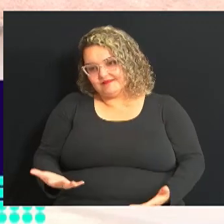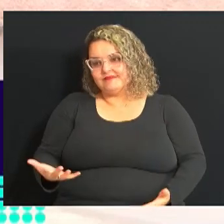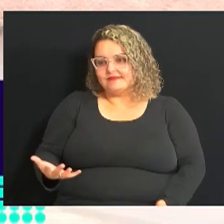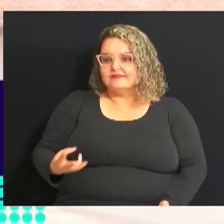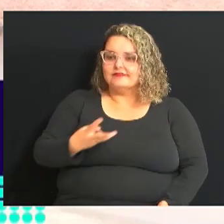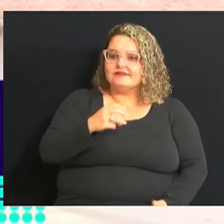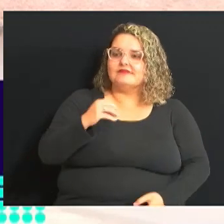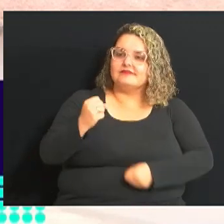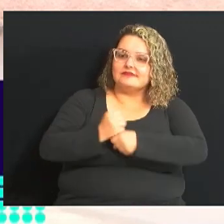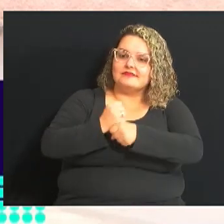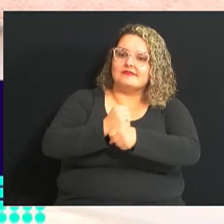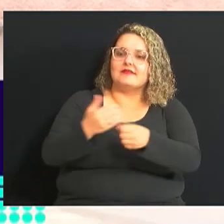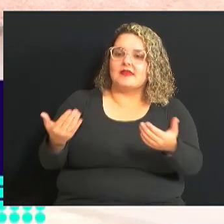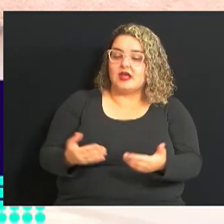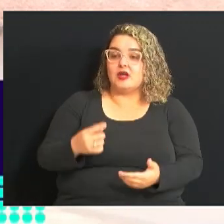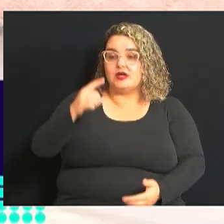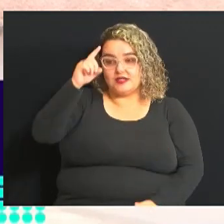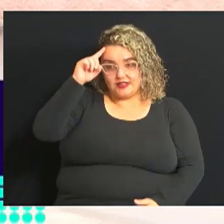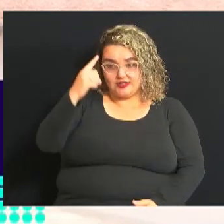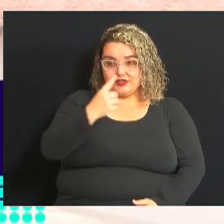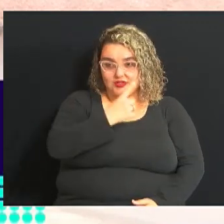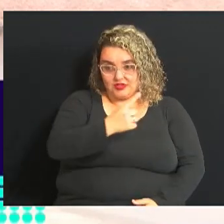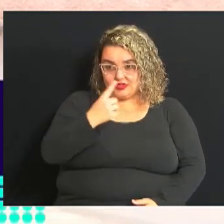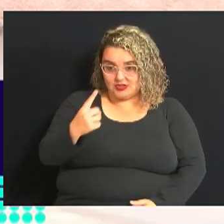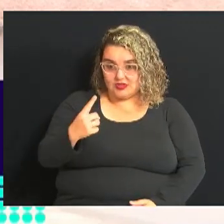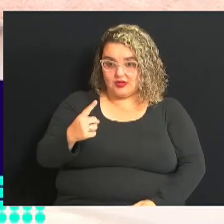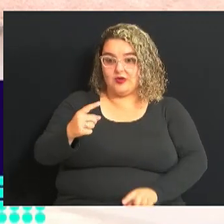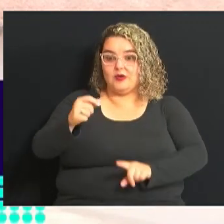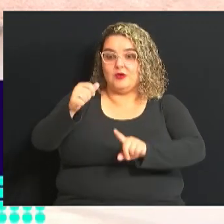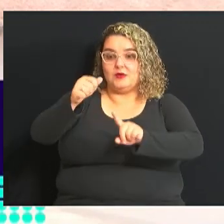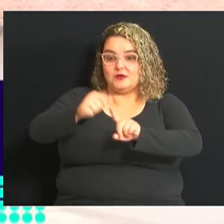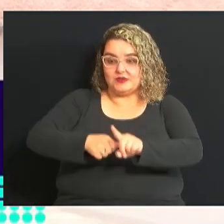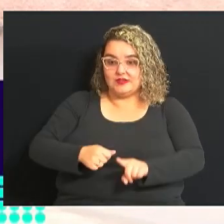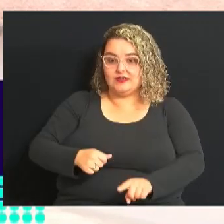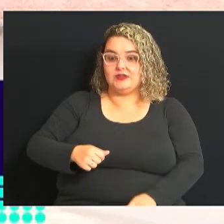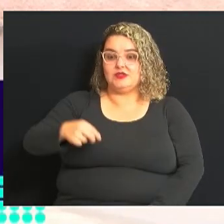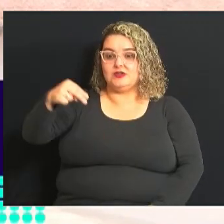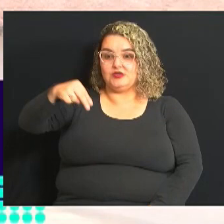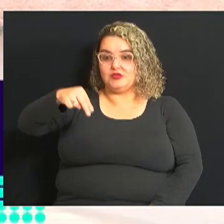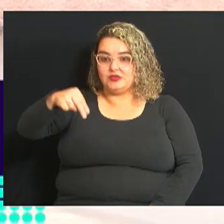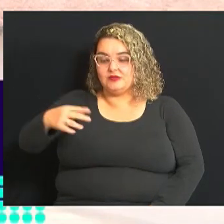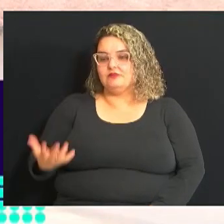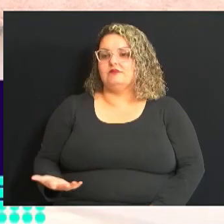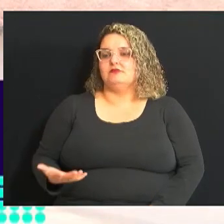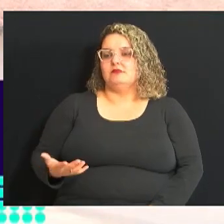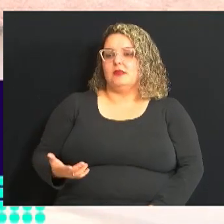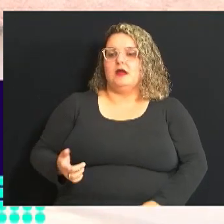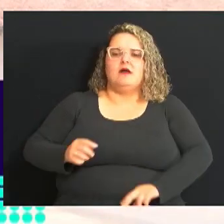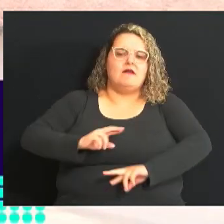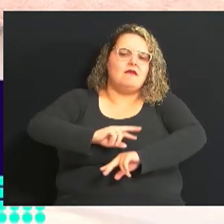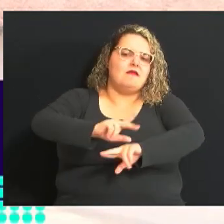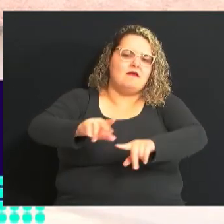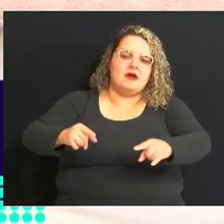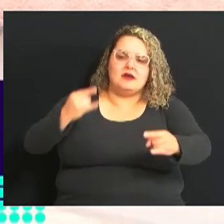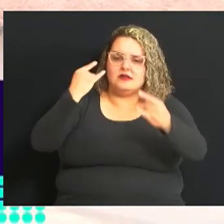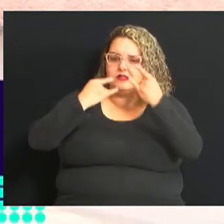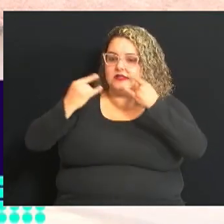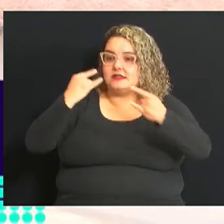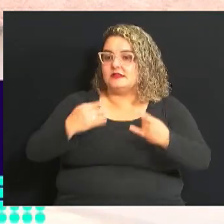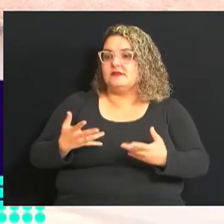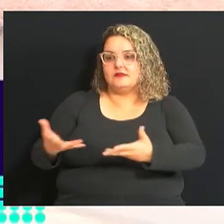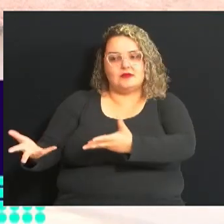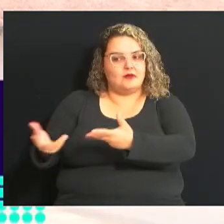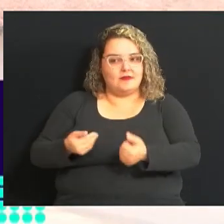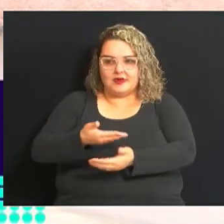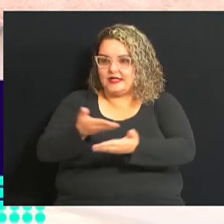anos. Vai ser agora dia 11 de novembro. Grupo Contágio, mais de 20 atrações aqui em Campinas. Fica o convite para vocês, toda